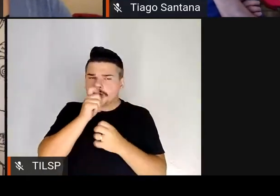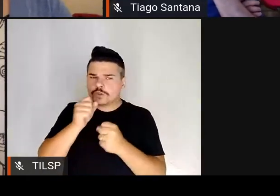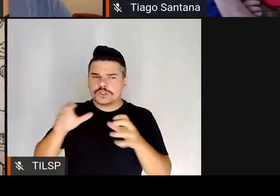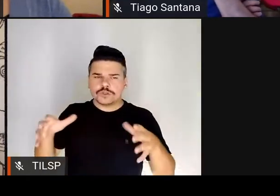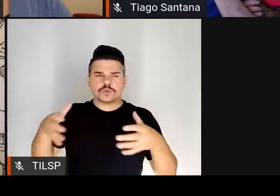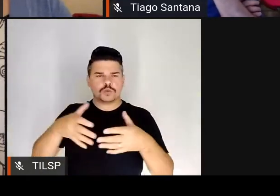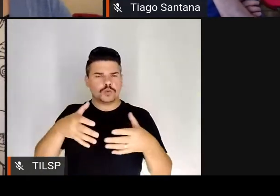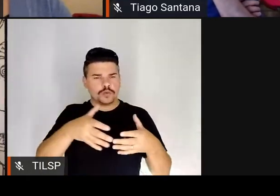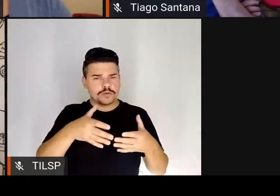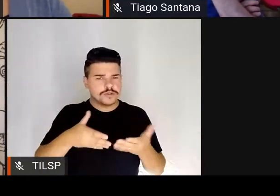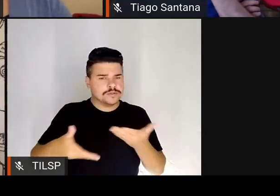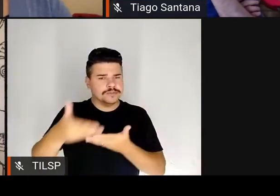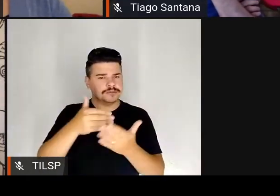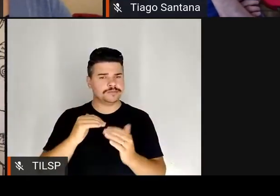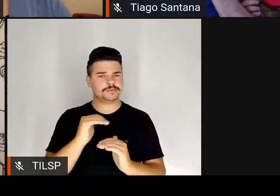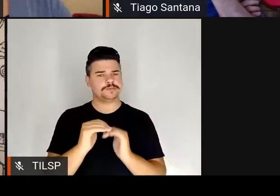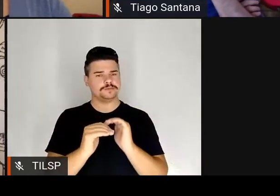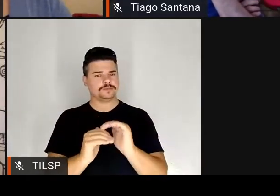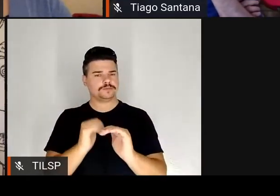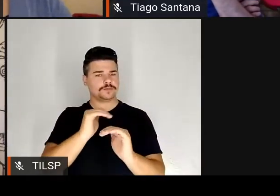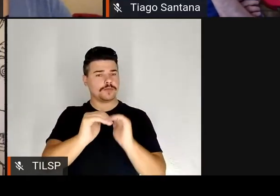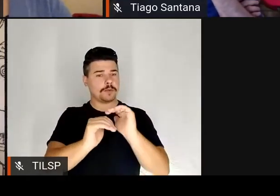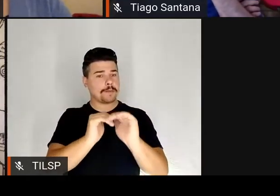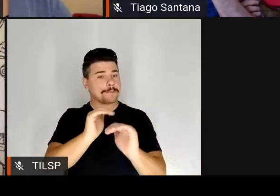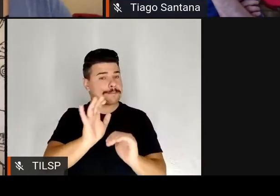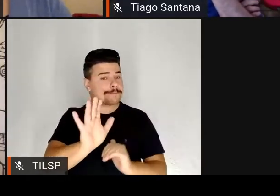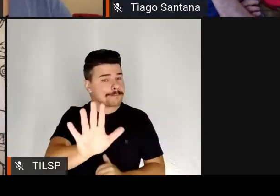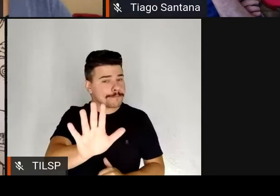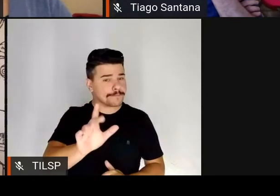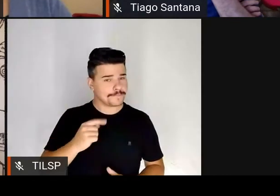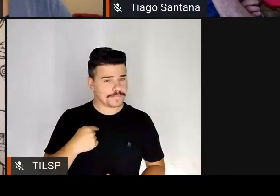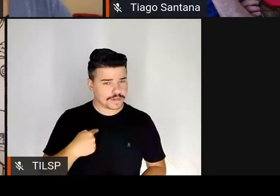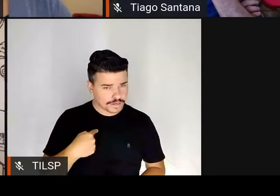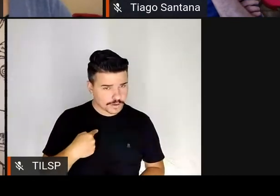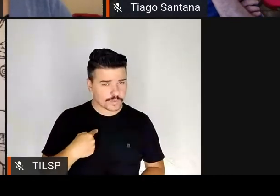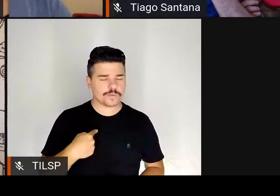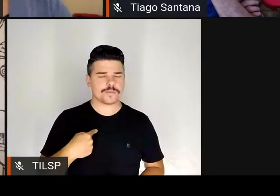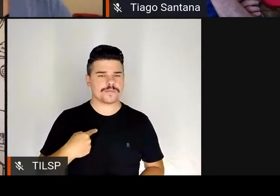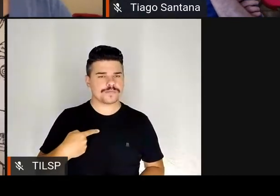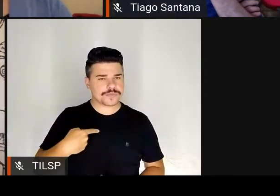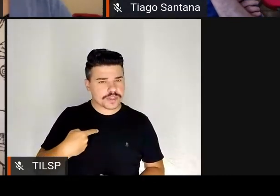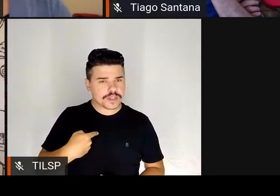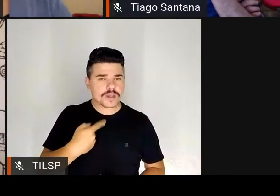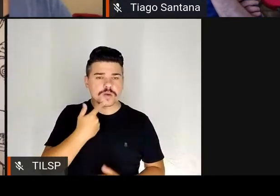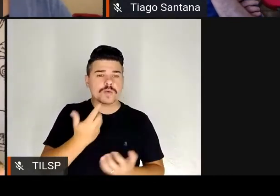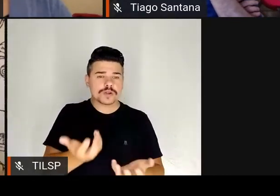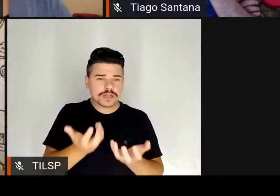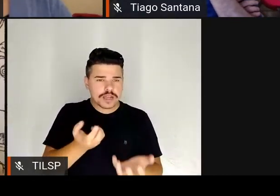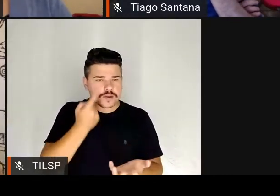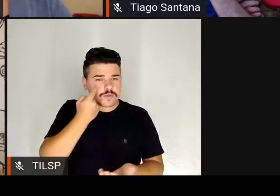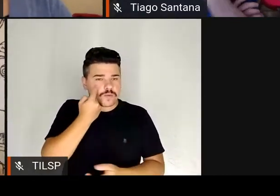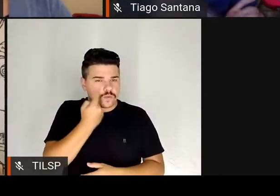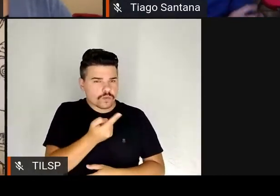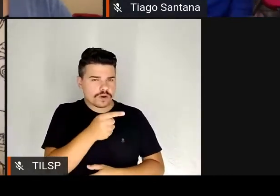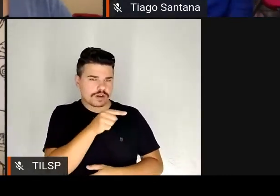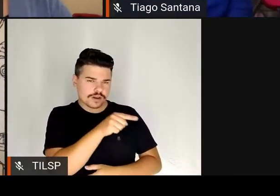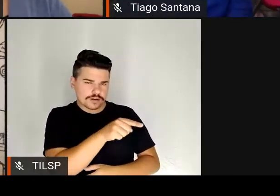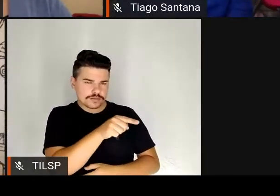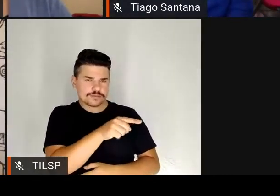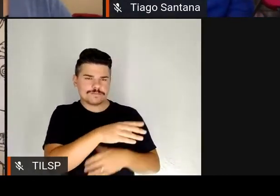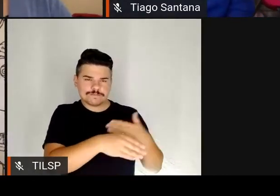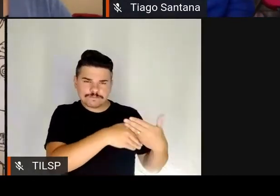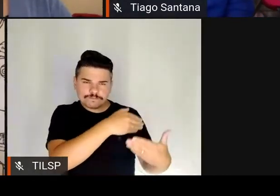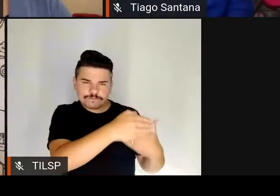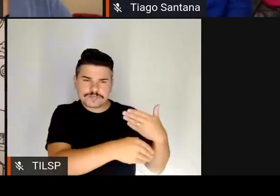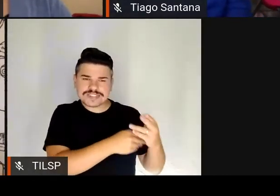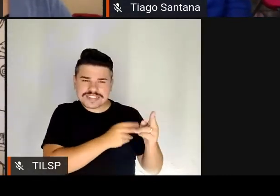etc. Né? Mas eu tendo a olhar uma certa constância naquilo que